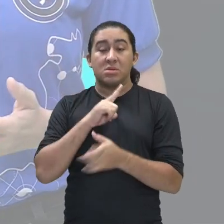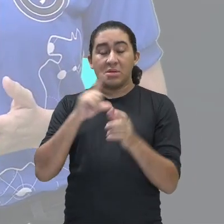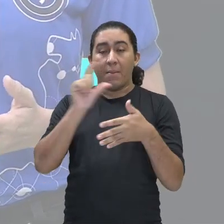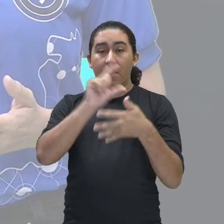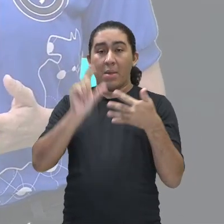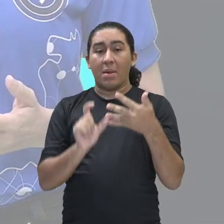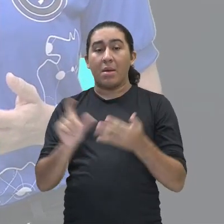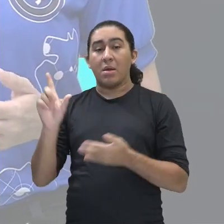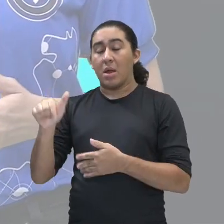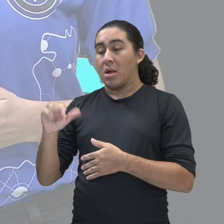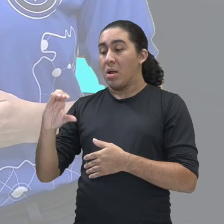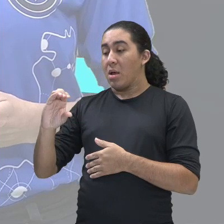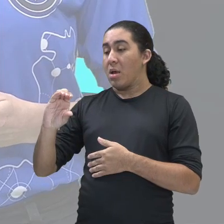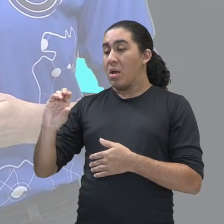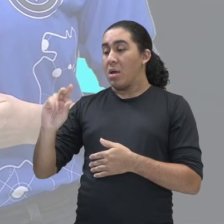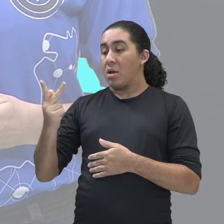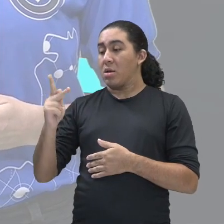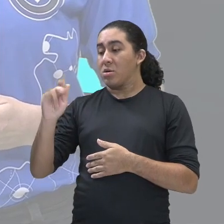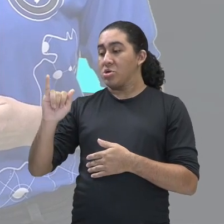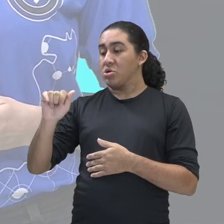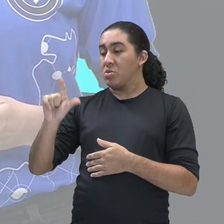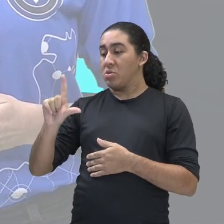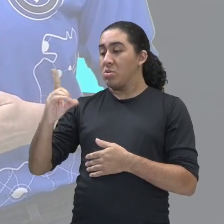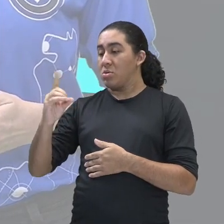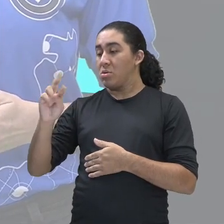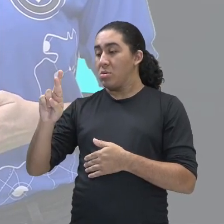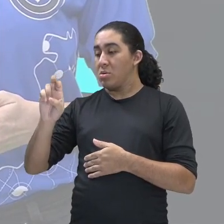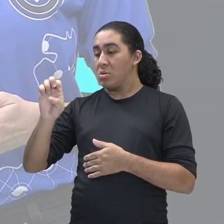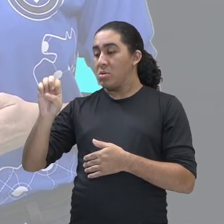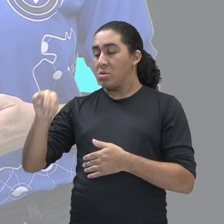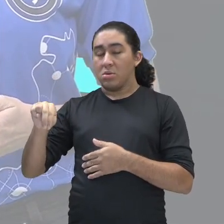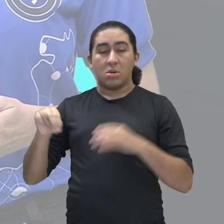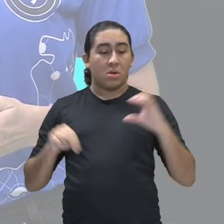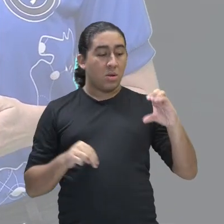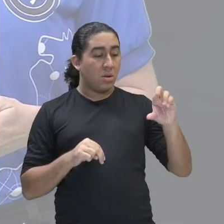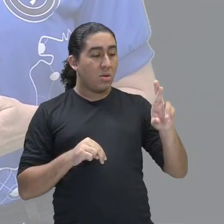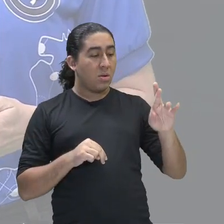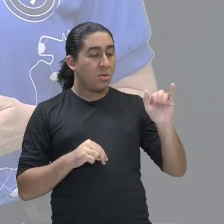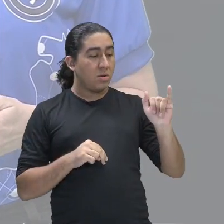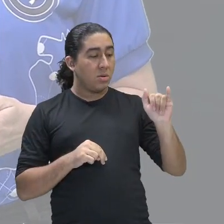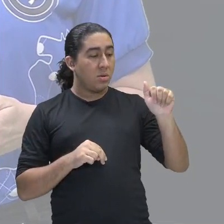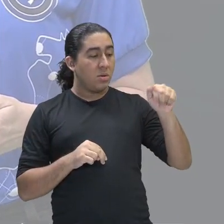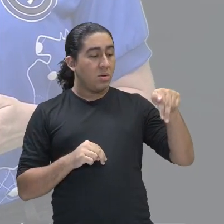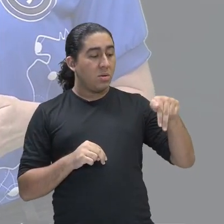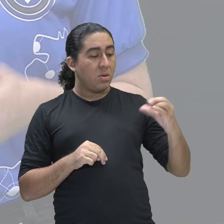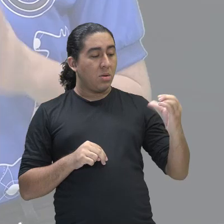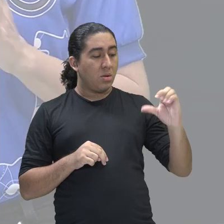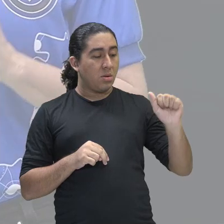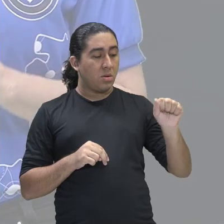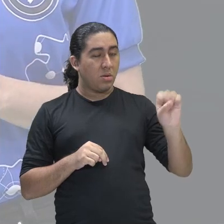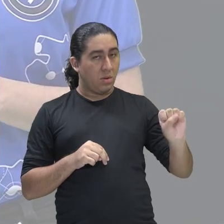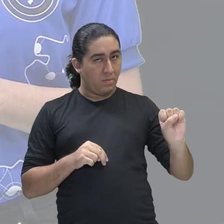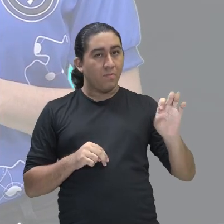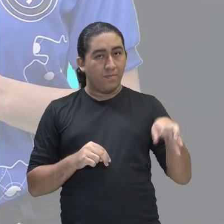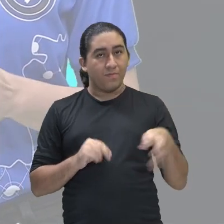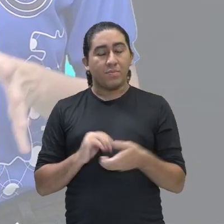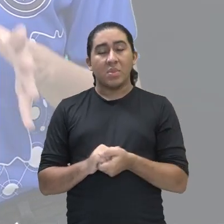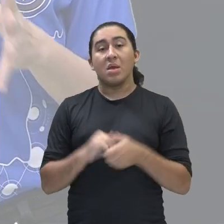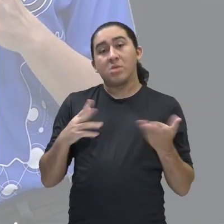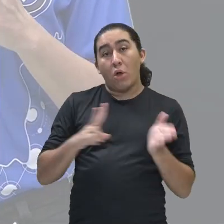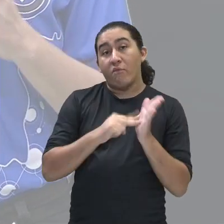children, children, crianças, certo? Então, essa é a nossa primeira parte do vocabulário sobre a parte da